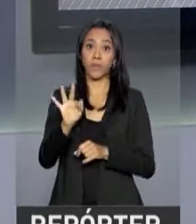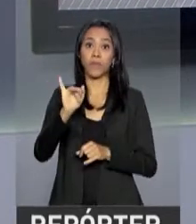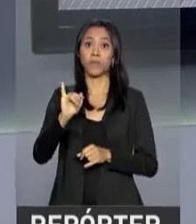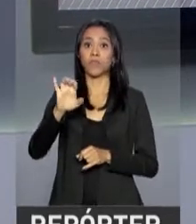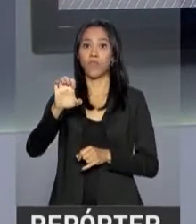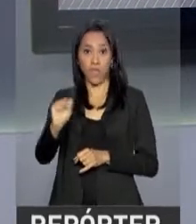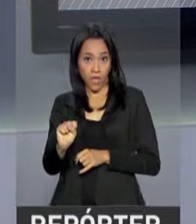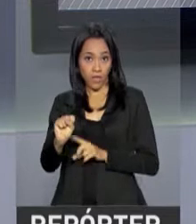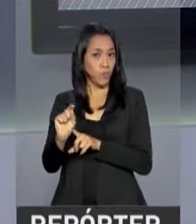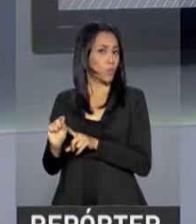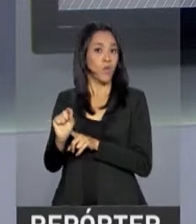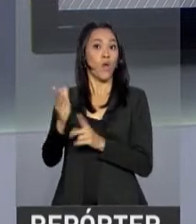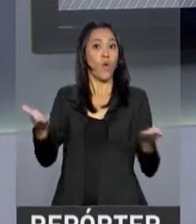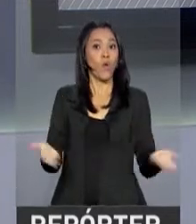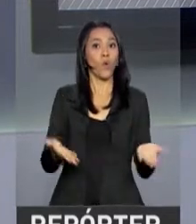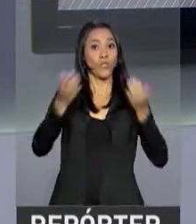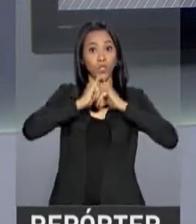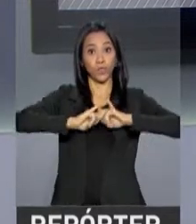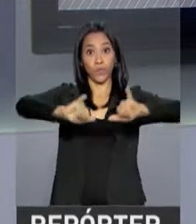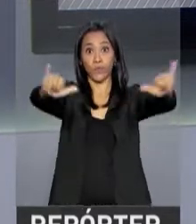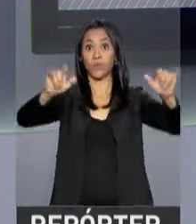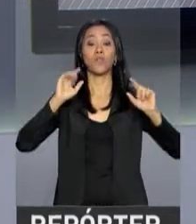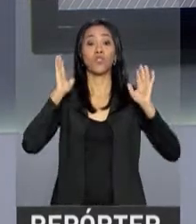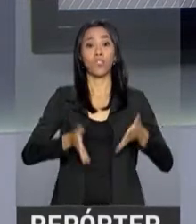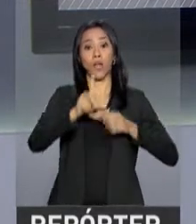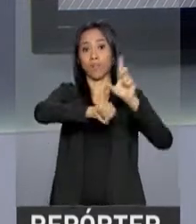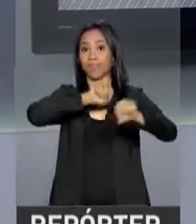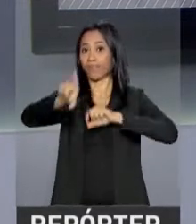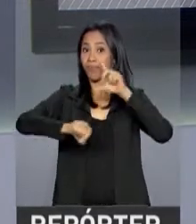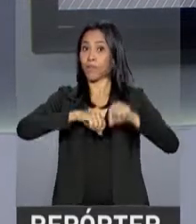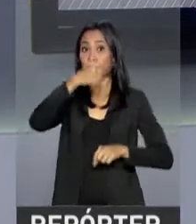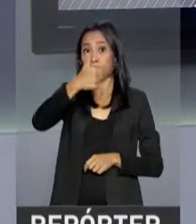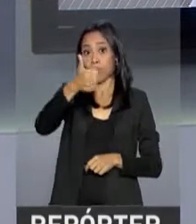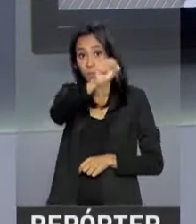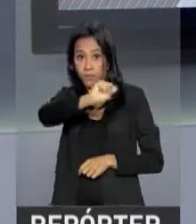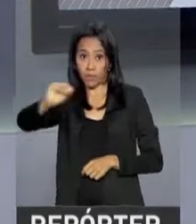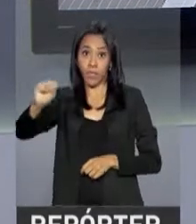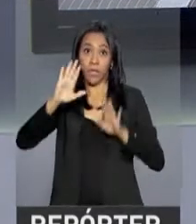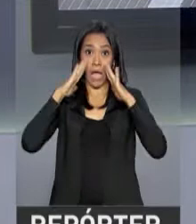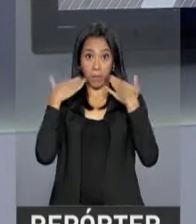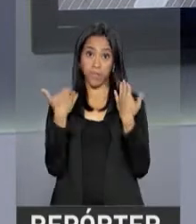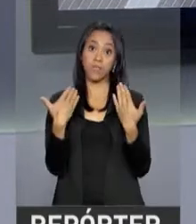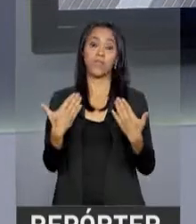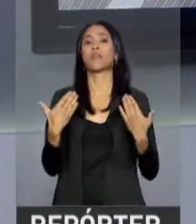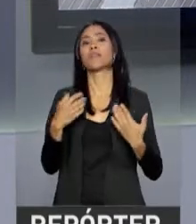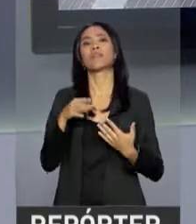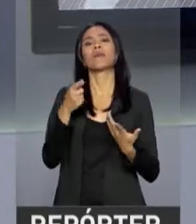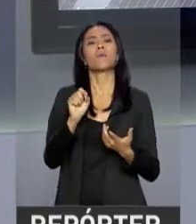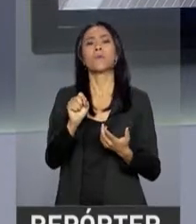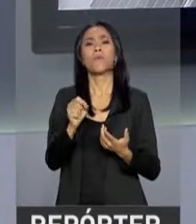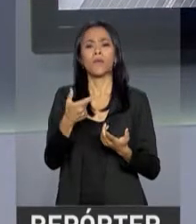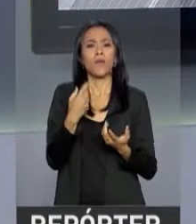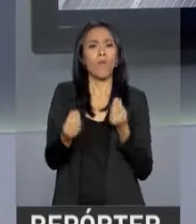estudantil divulga hoje o resultado da seleção do primeiro semestre o programa oferece créditos para estudantes que cursarem o ensino